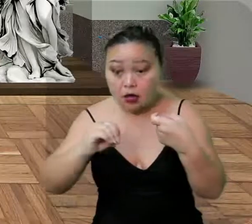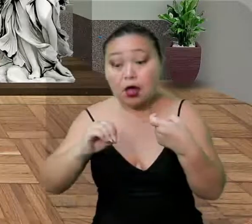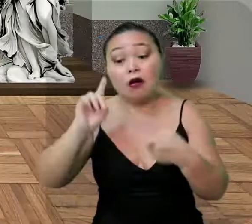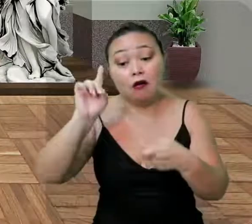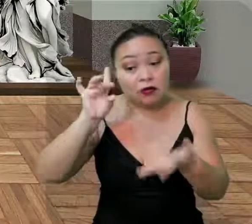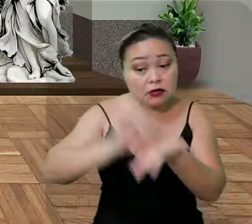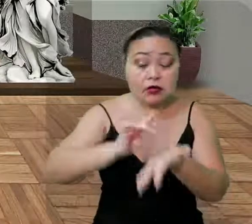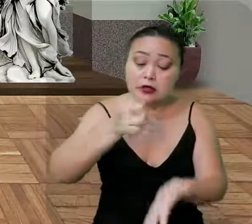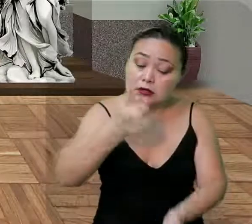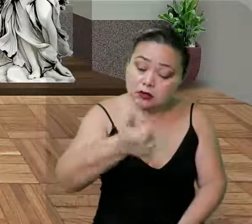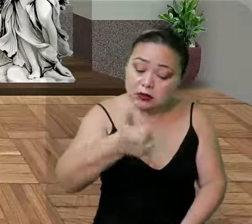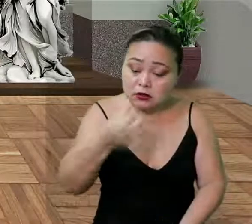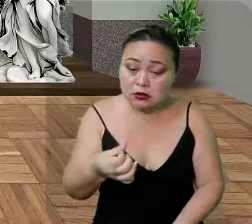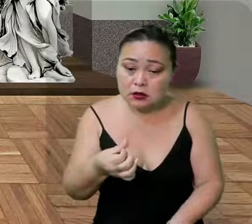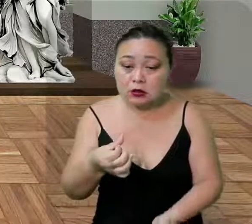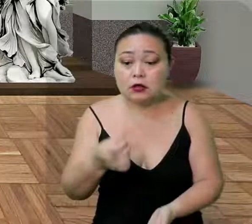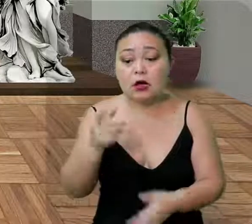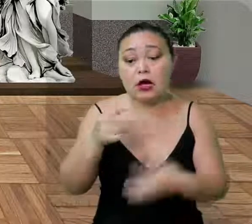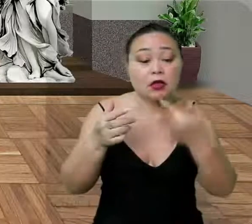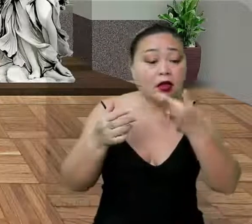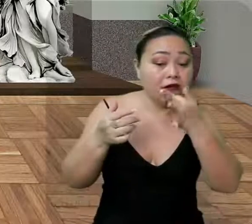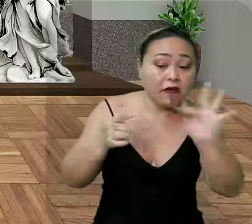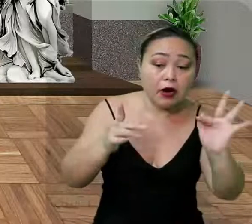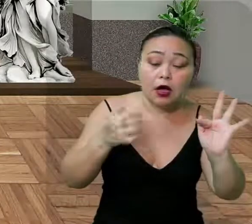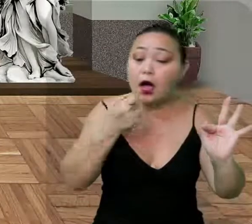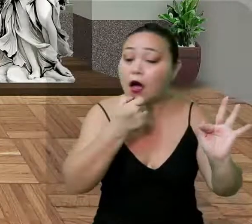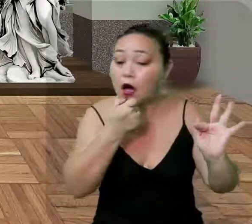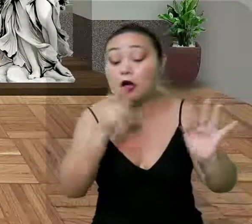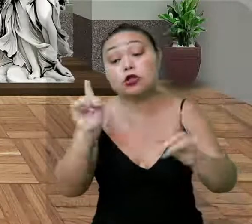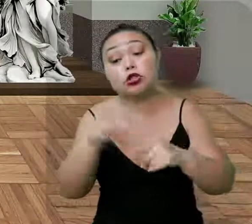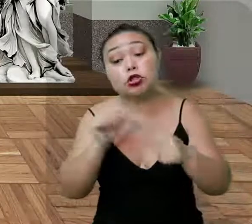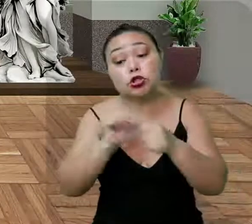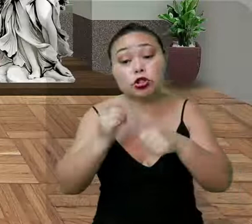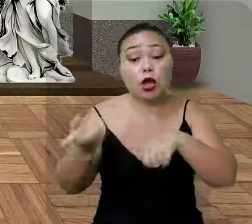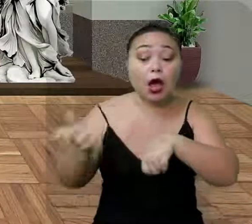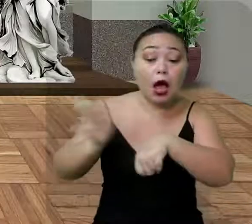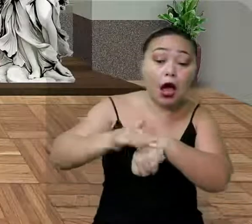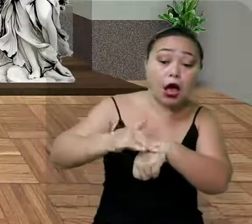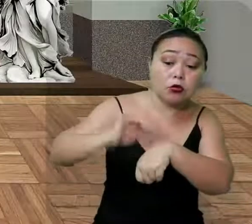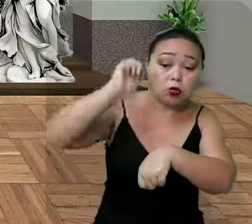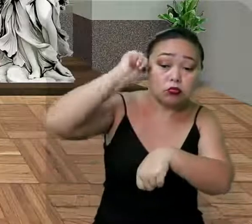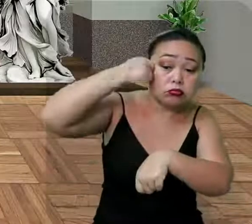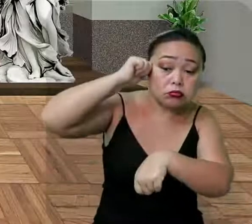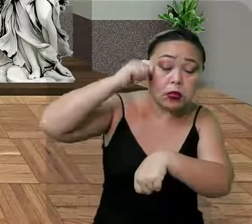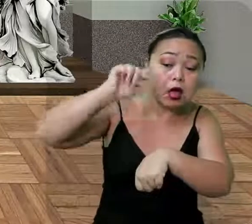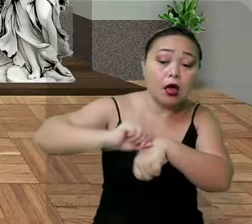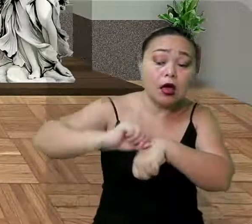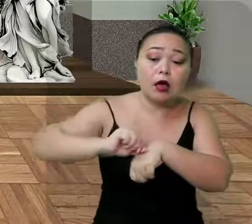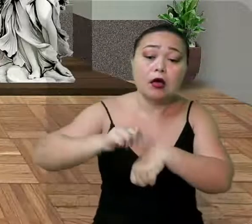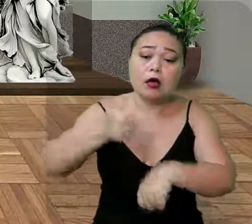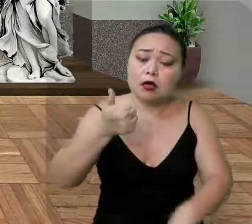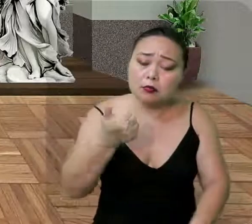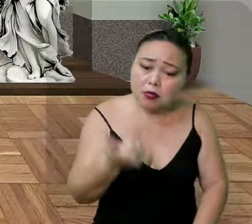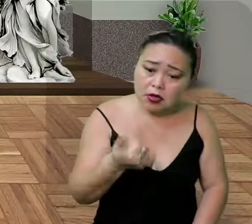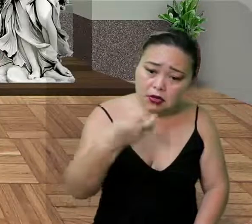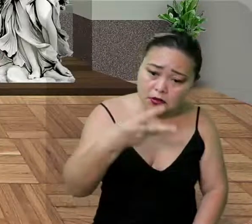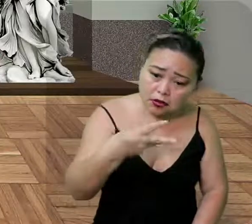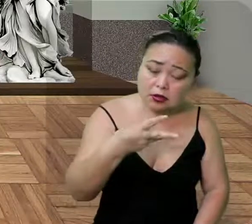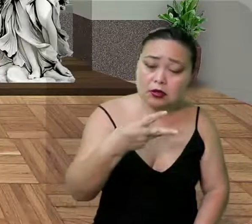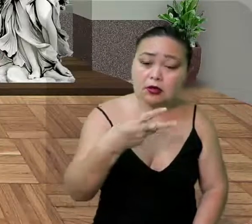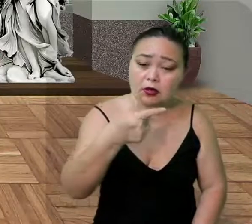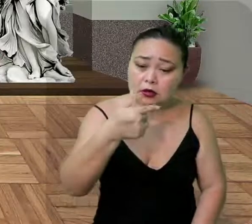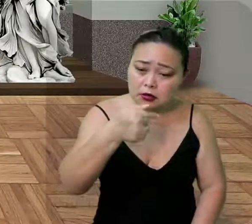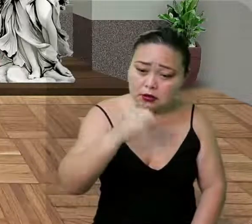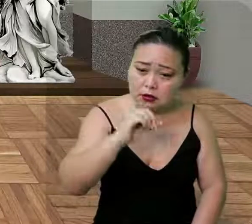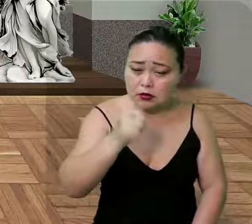foi na verdade sempre 16 anos entre França e Inglaterra já aperta nele é de 1770 abriu